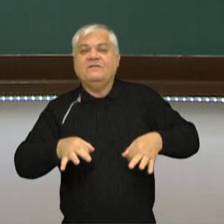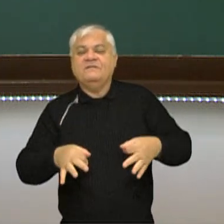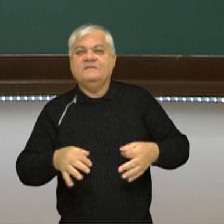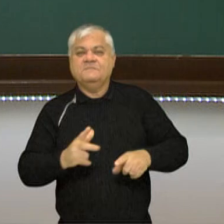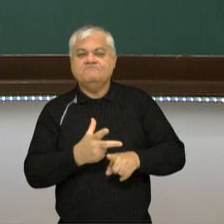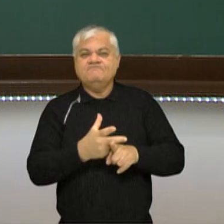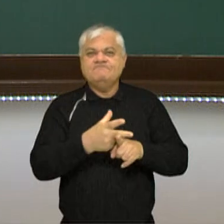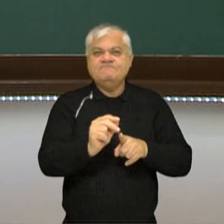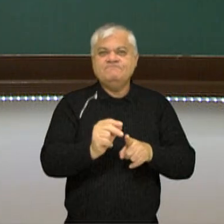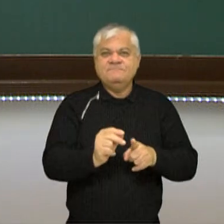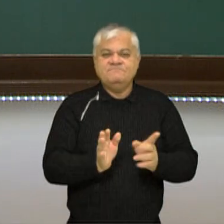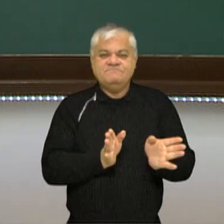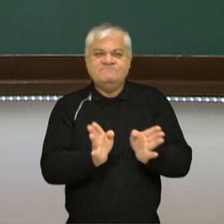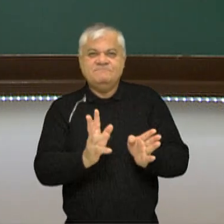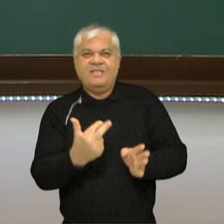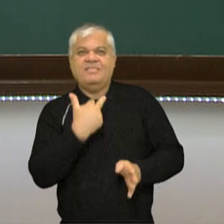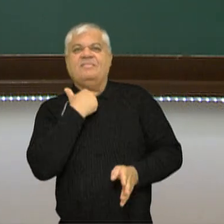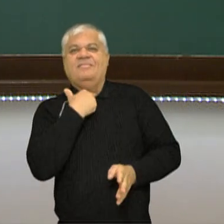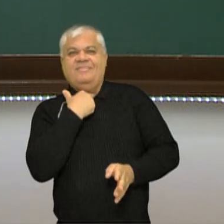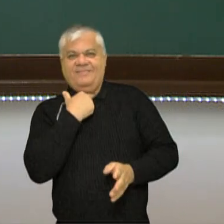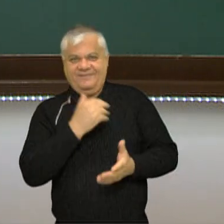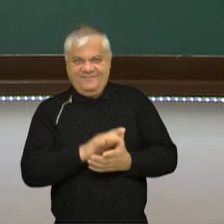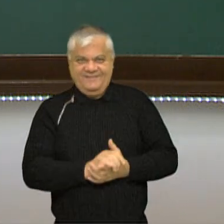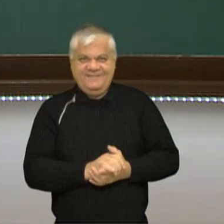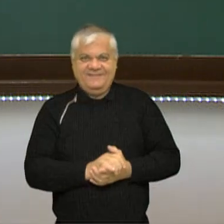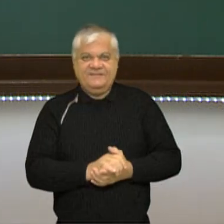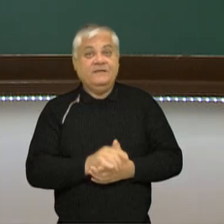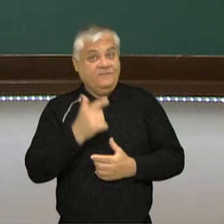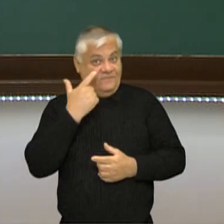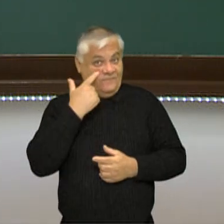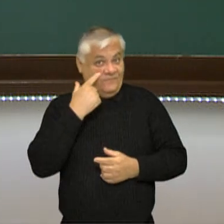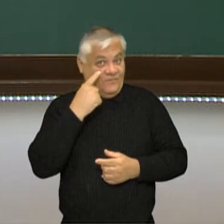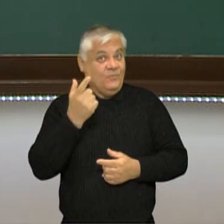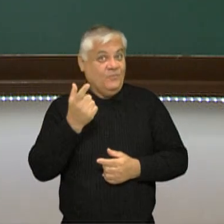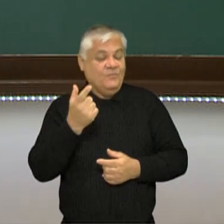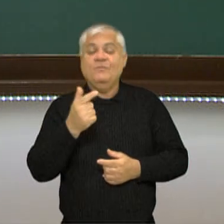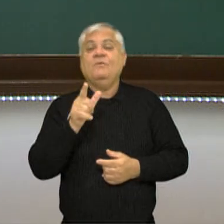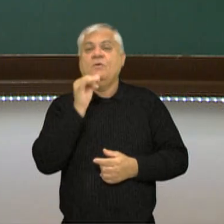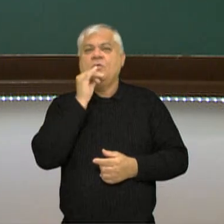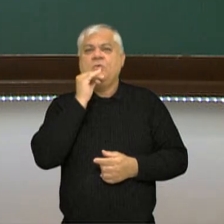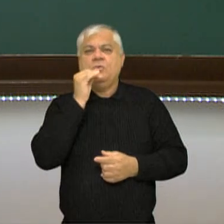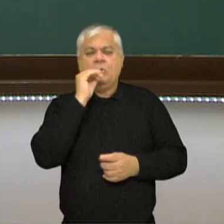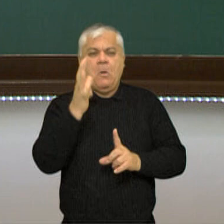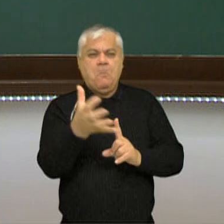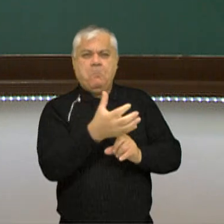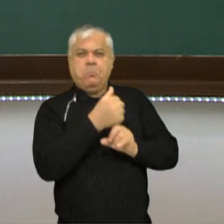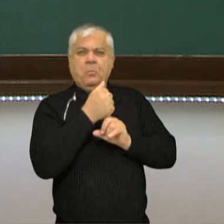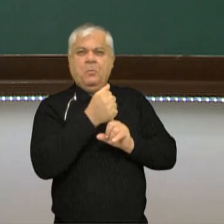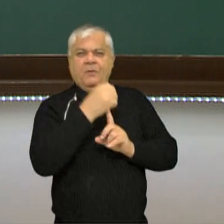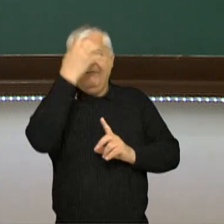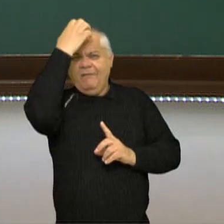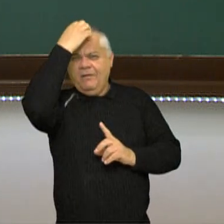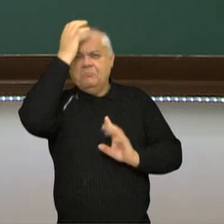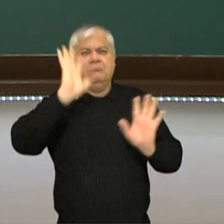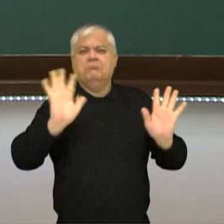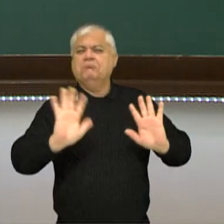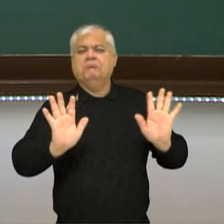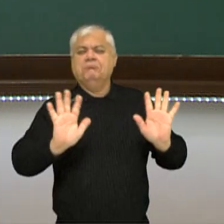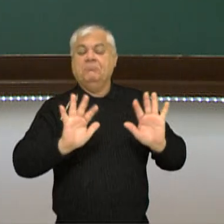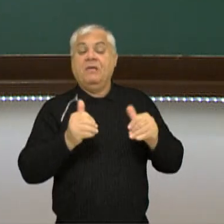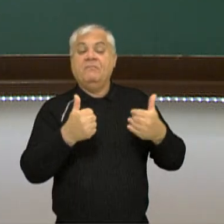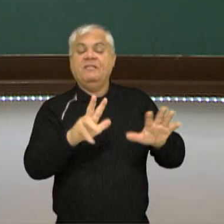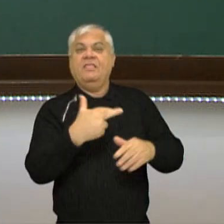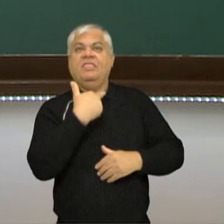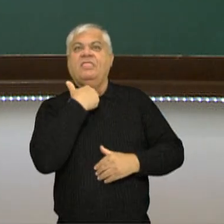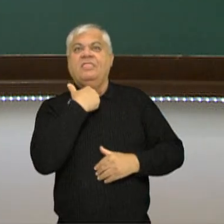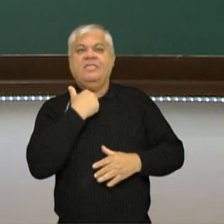a partida, a posição de checkmate. Vocês viram que eu não vou capturar o rei, mas eu deixo o rei sem